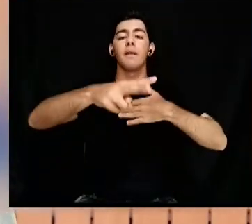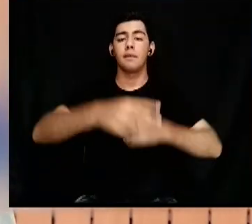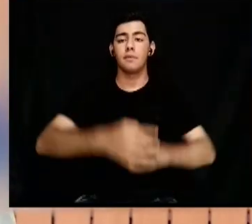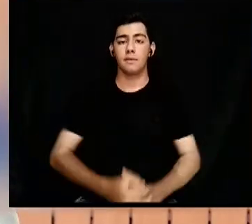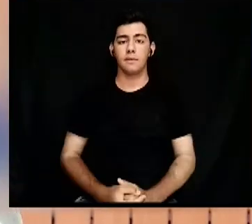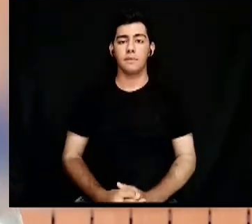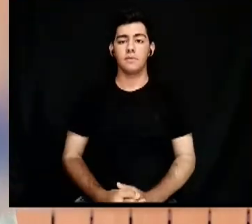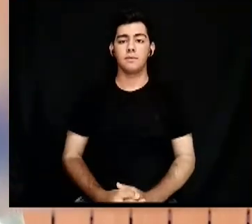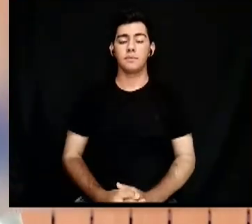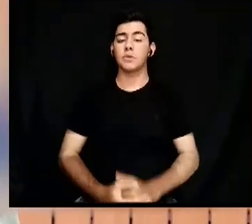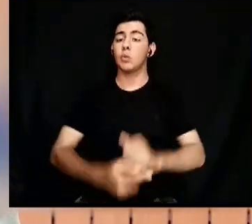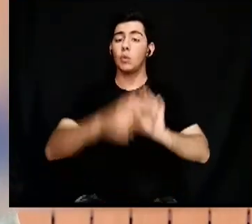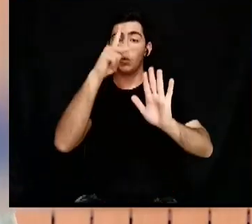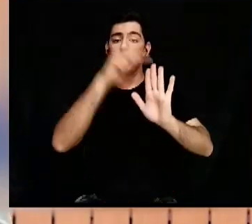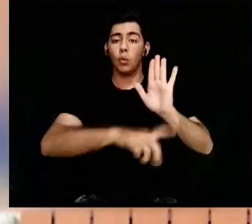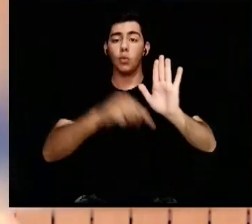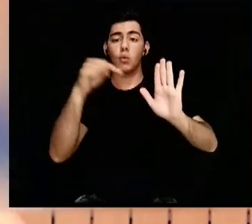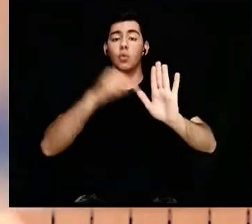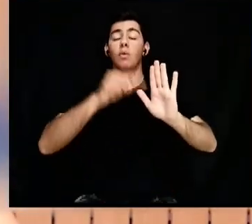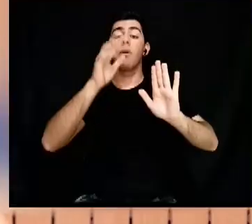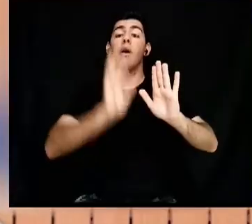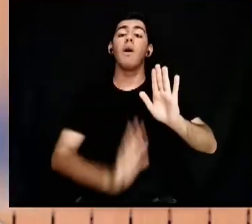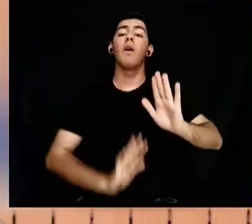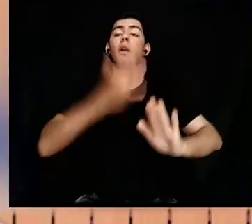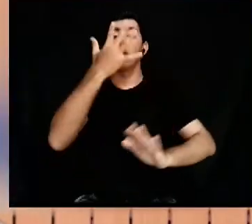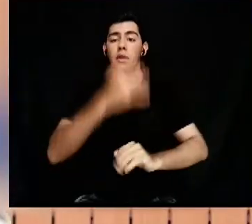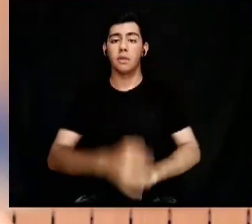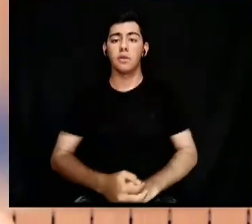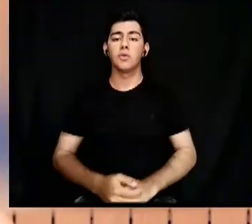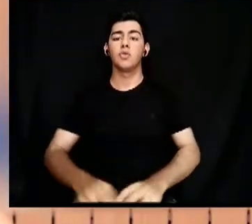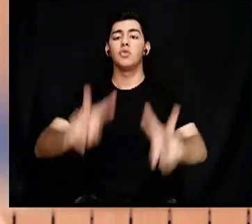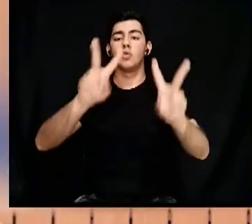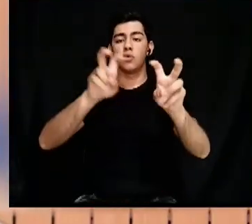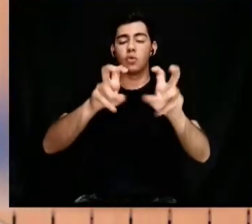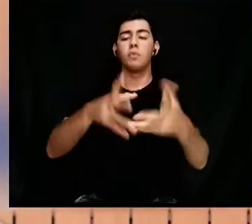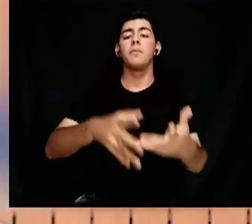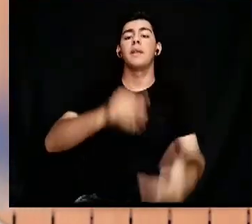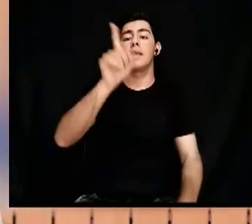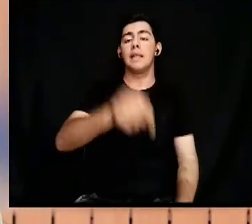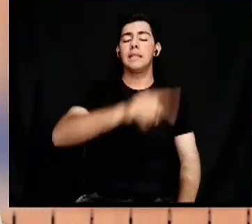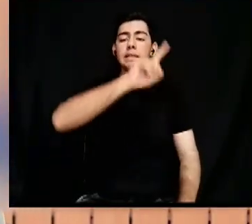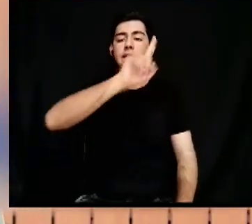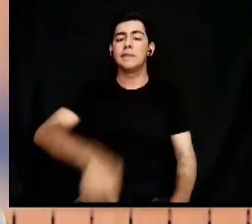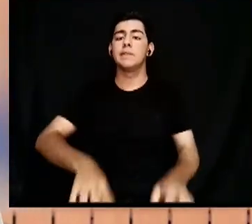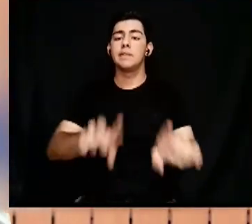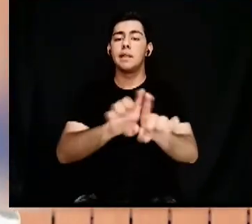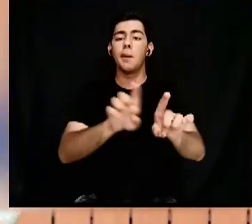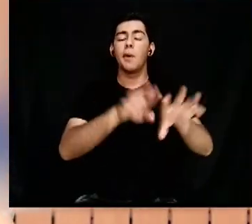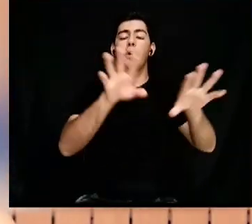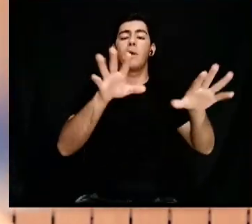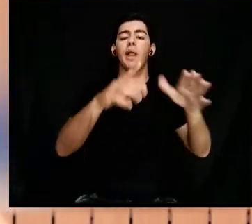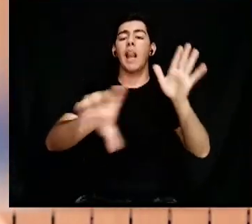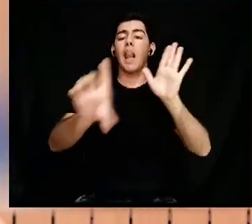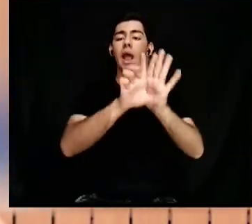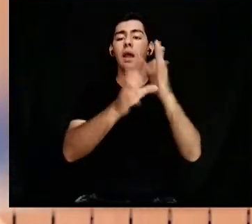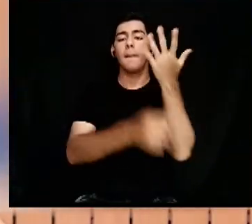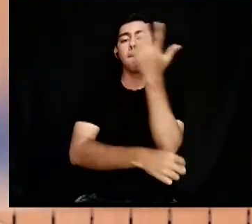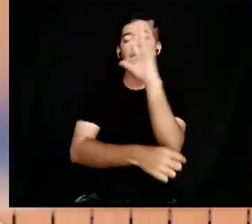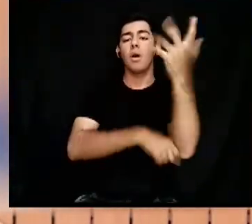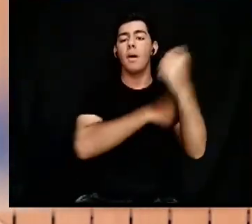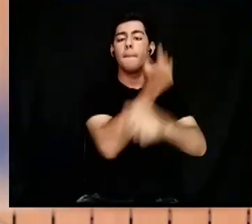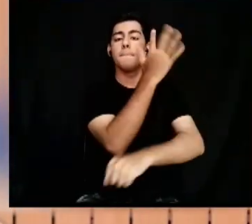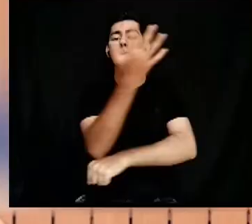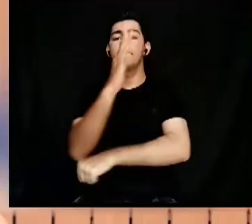que está em curso, de isenção para loteamento, de mudança da lei ambiental, de incentivo ao mercado